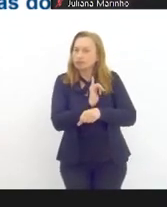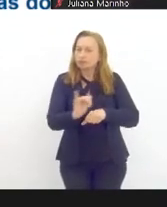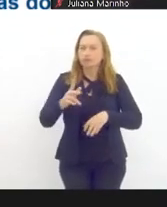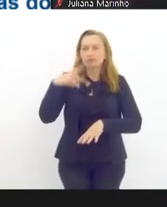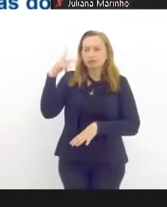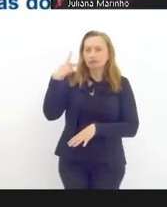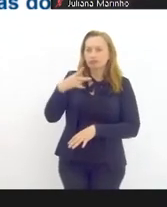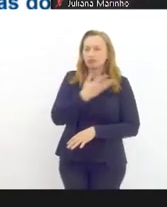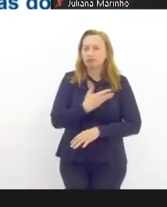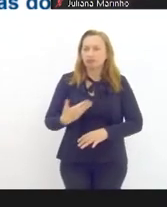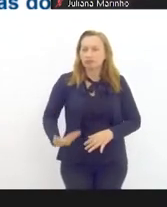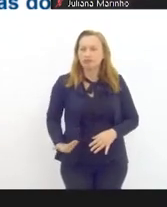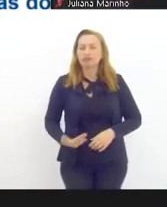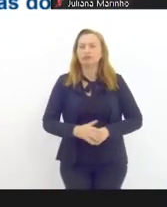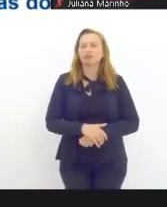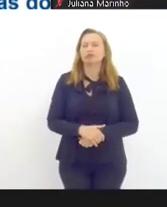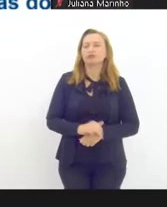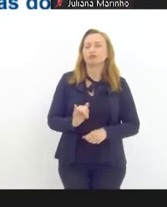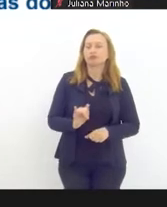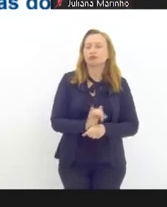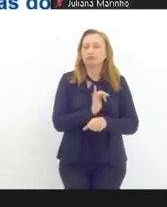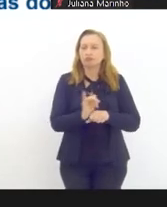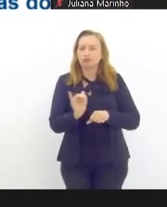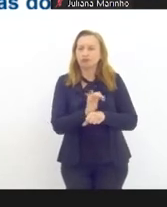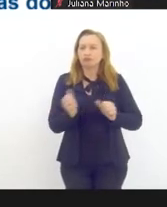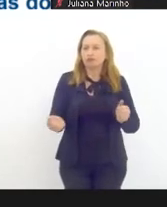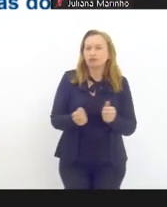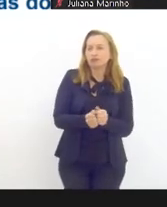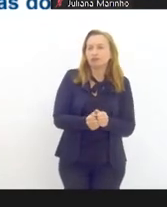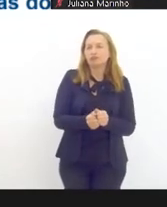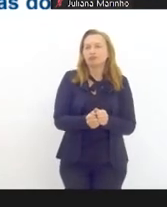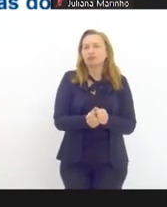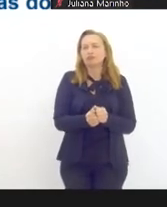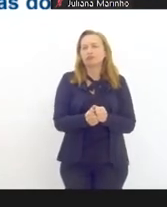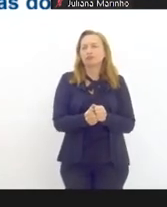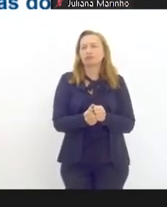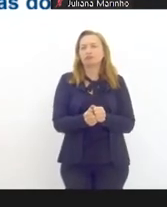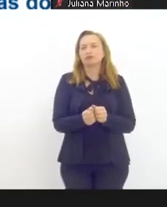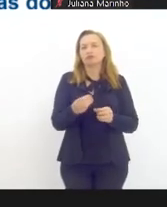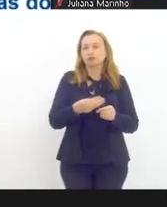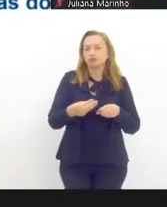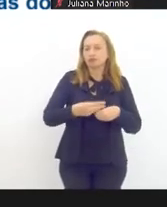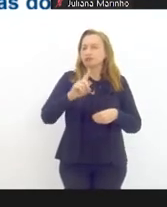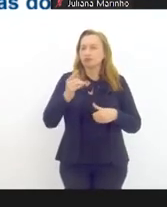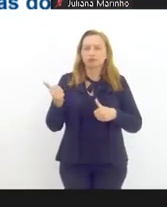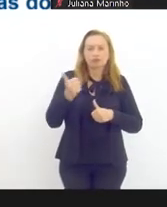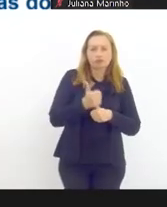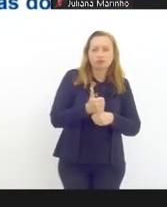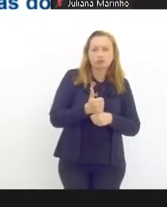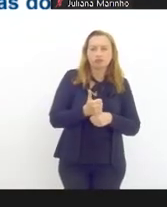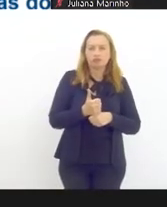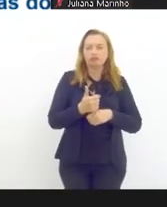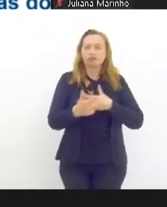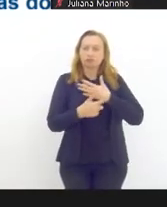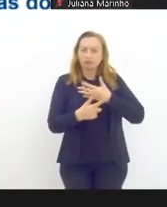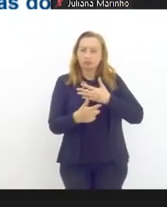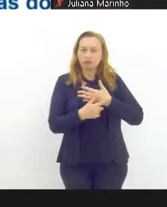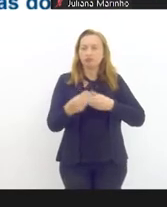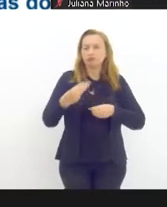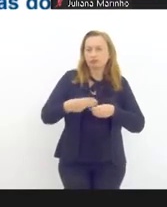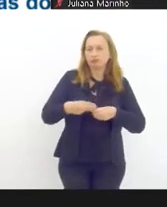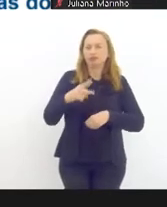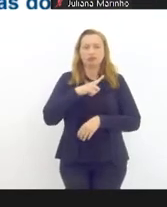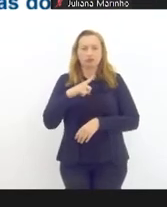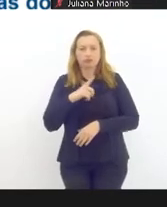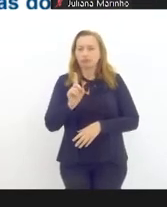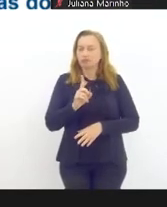públicas educacionais, o papel de articulador, isso junto com os municípios, não substituindo o papel que o município tem, Osório, quanto a isso, a gente, o